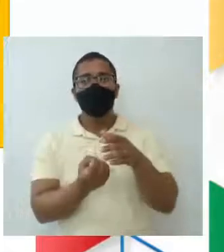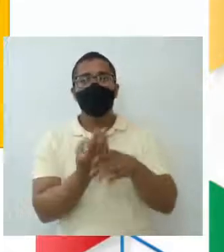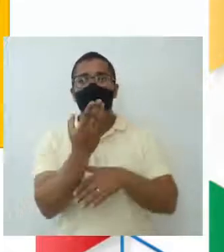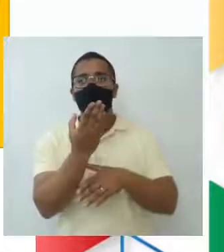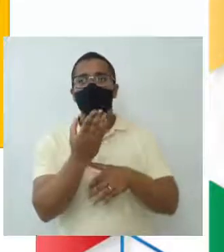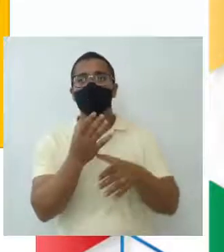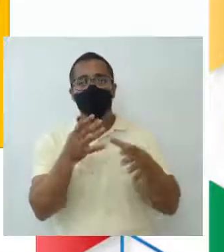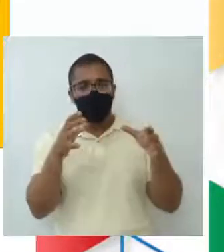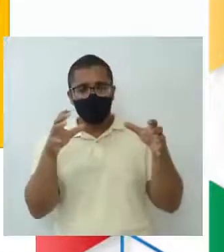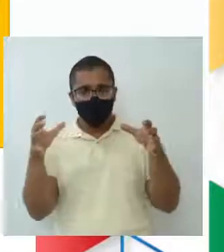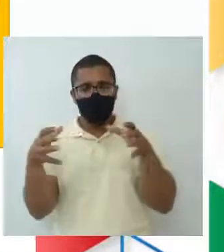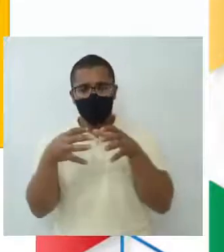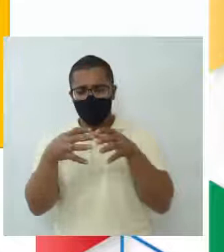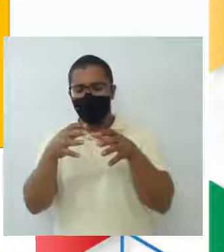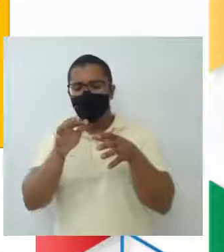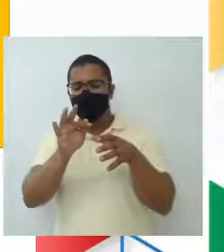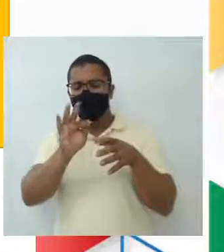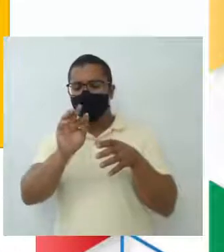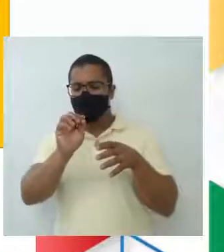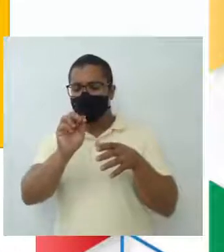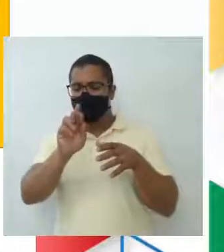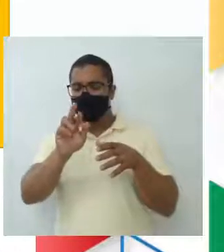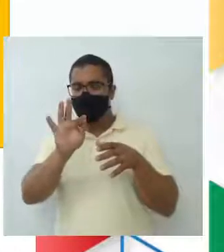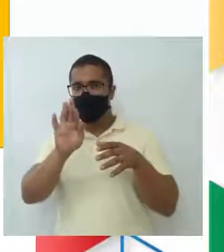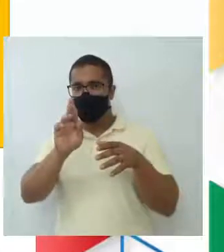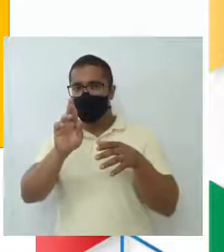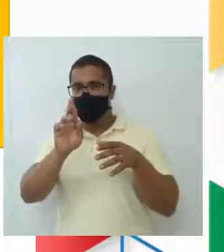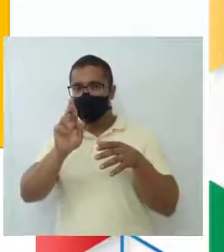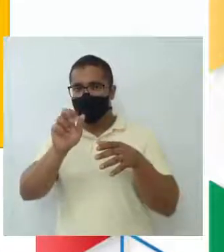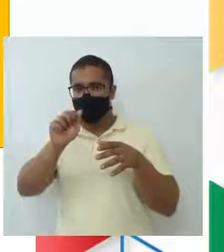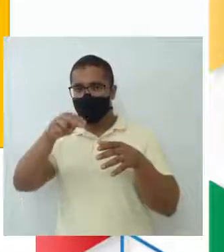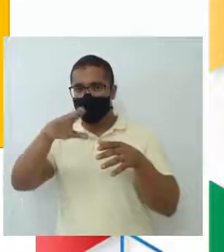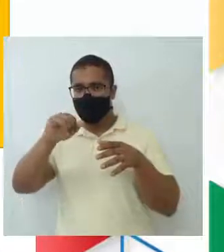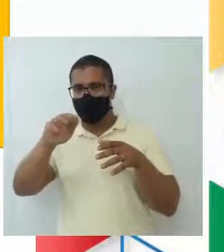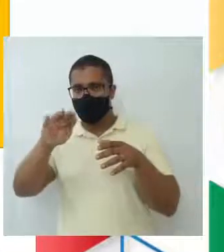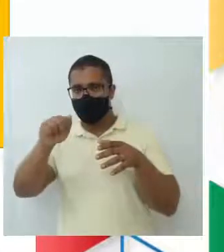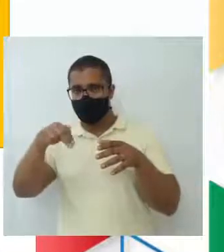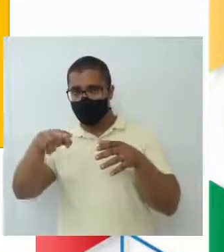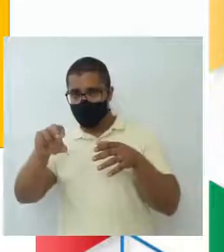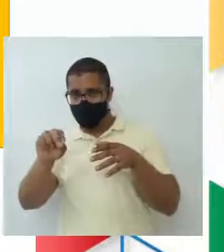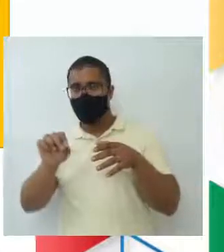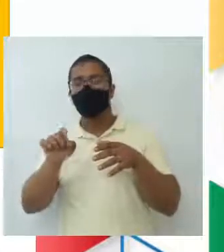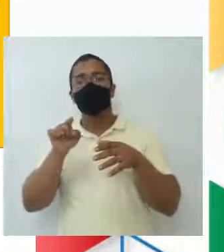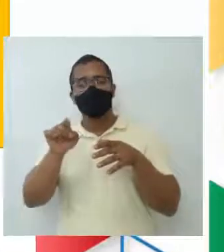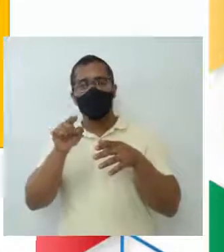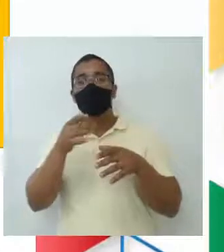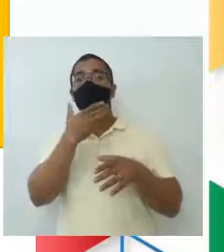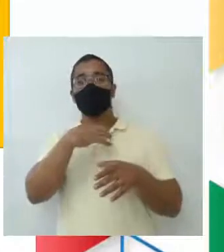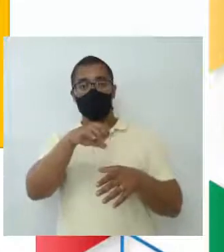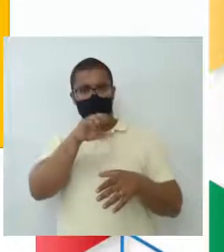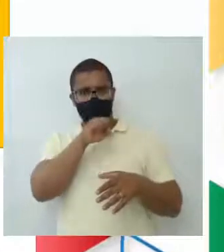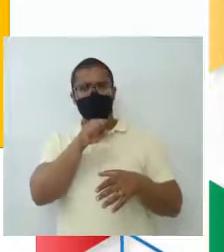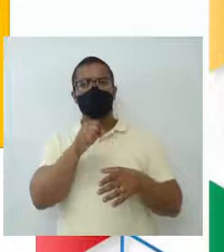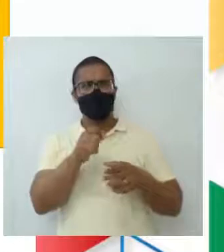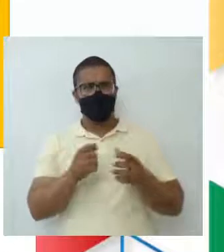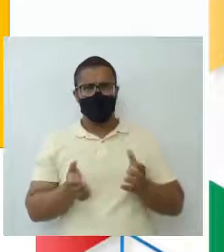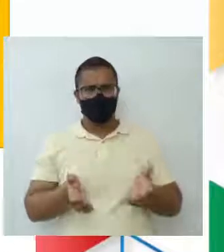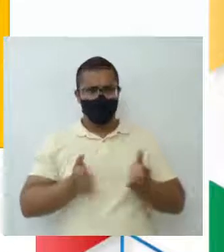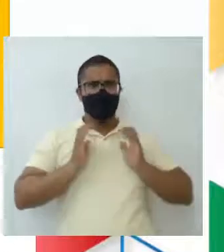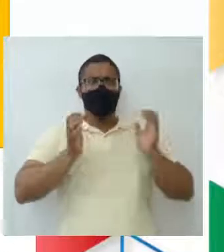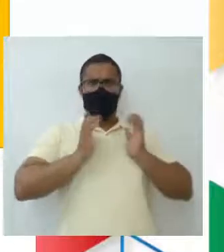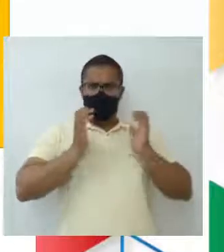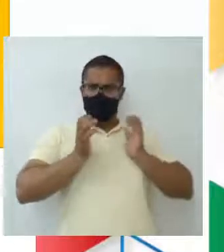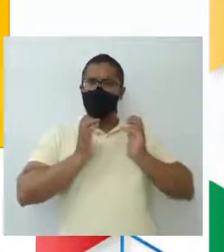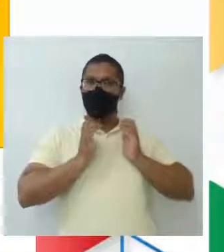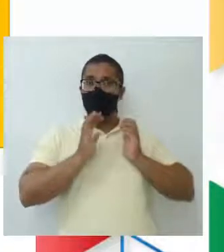da Ordem dos Franciscanos. Era filho de um rico comerciante, mas fez votos de pobreza.